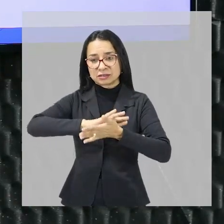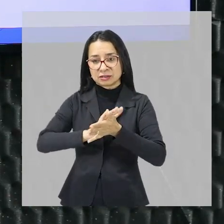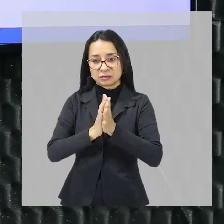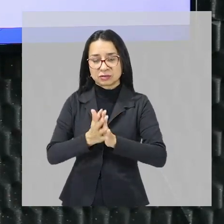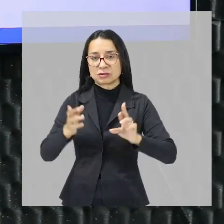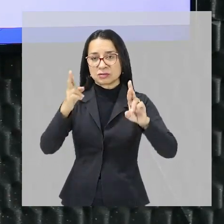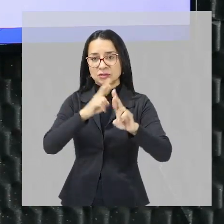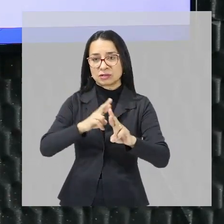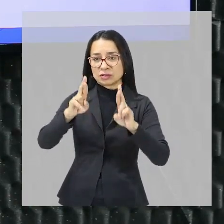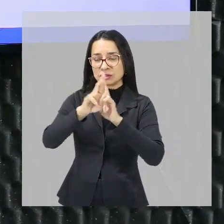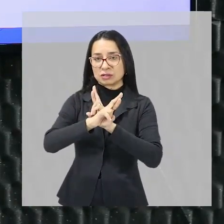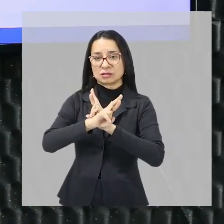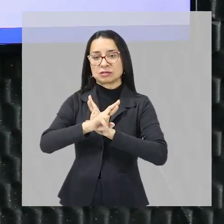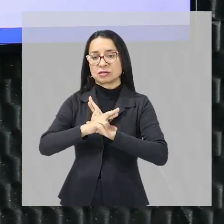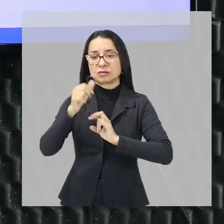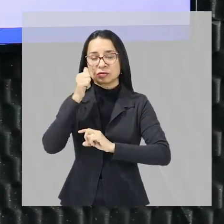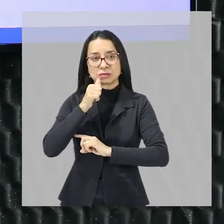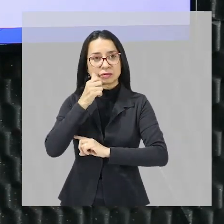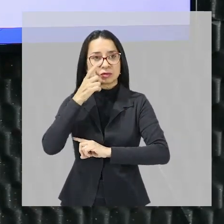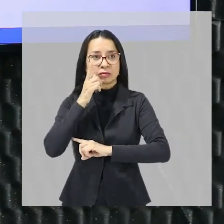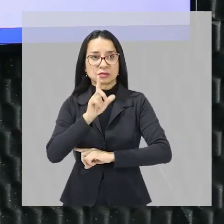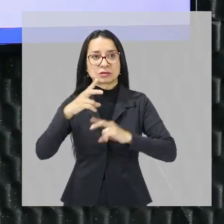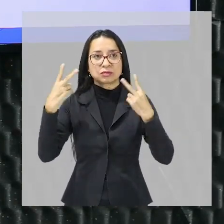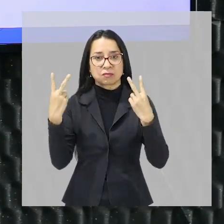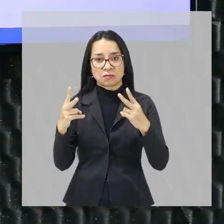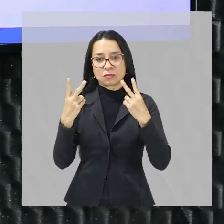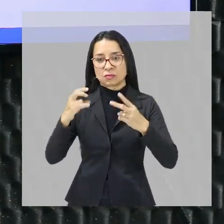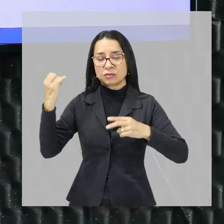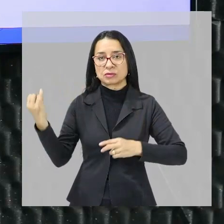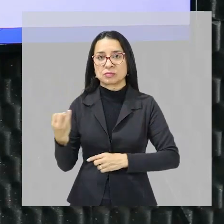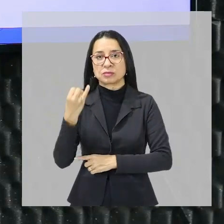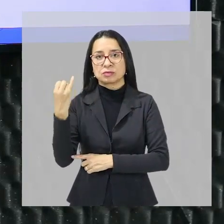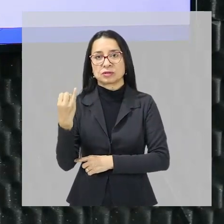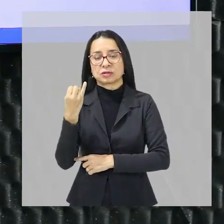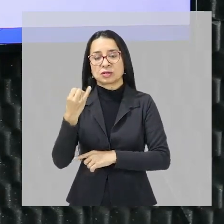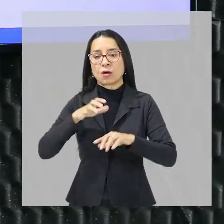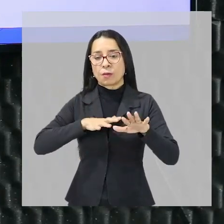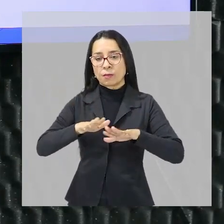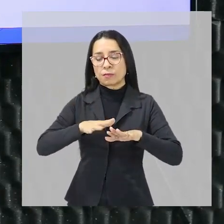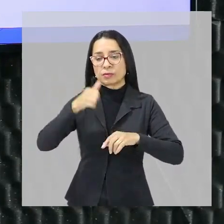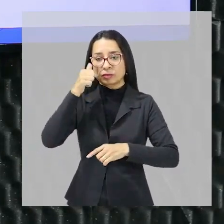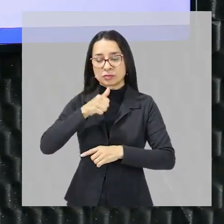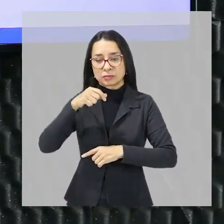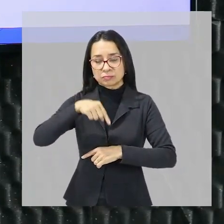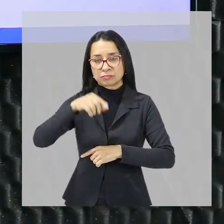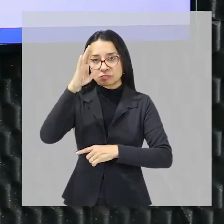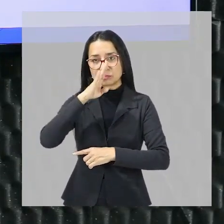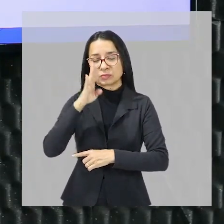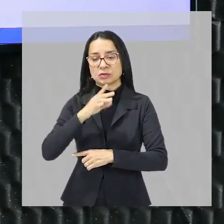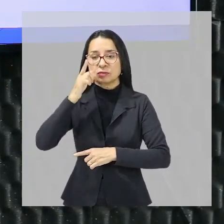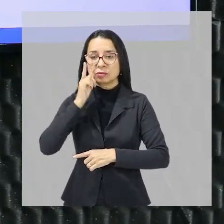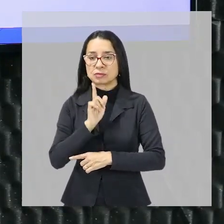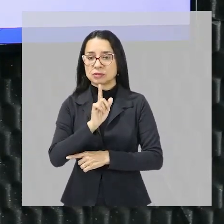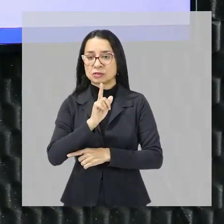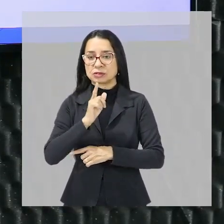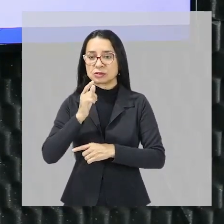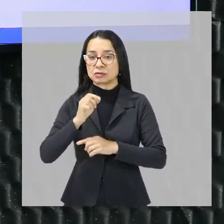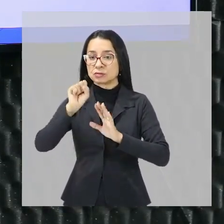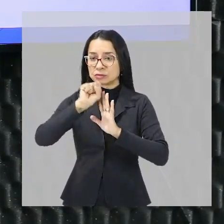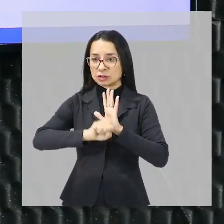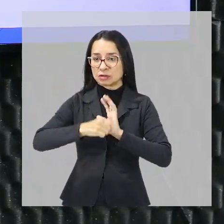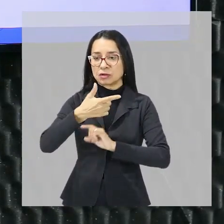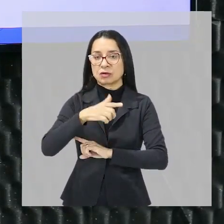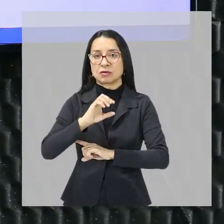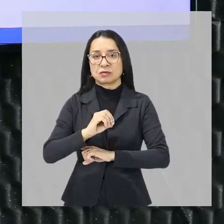às mulheres, conseguiu-se obter vitórias expressivas. O movimento das mulheres no Brasil conseguiu, ao longo do século